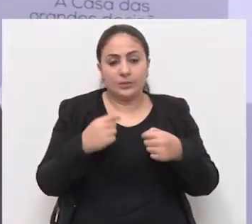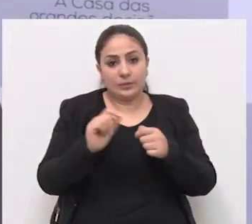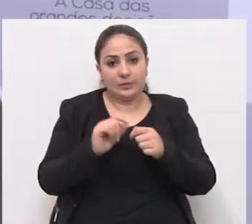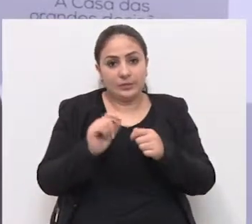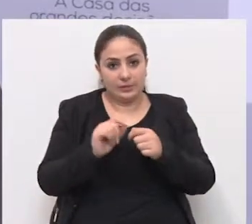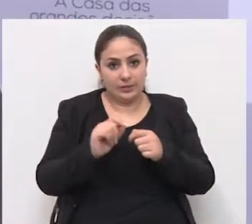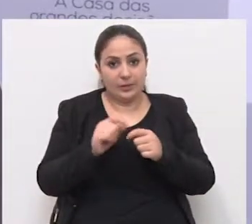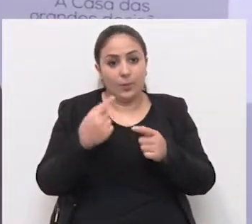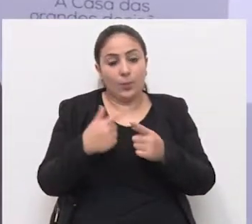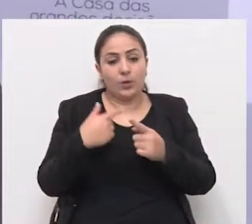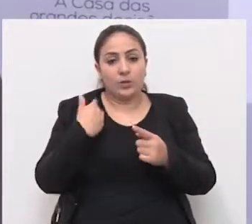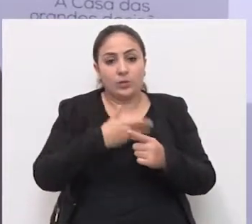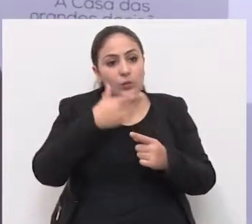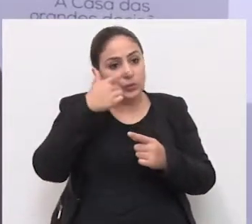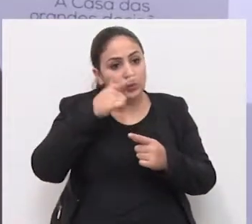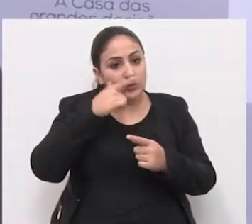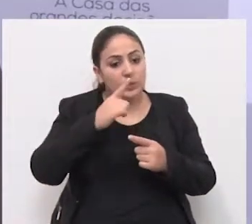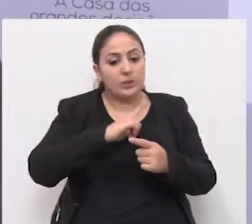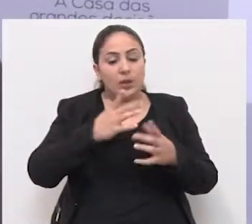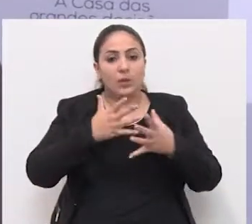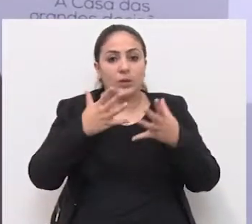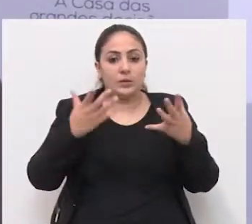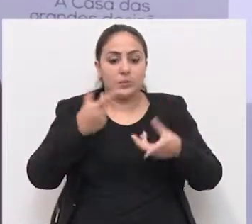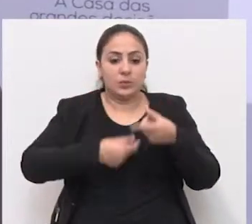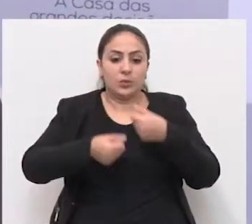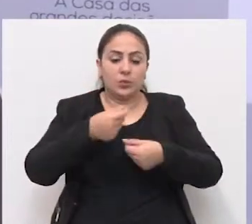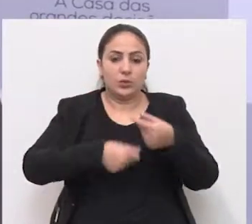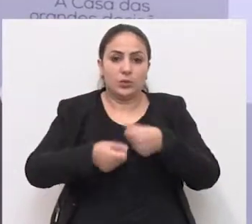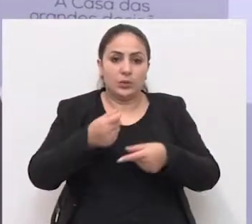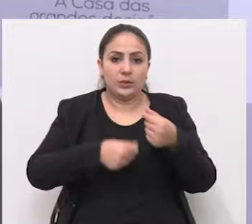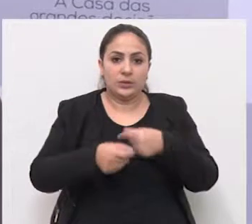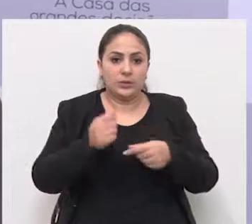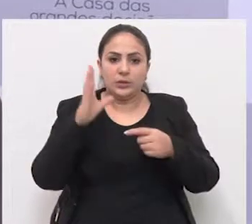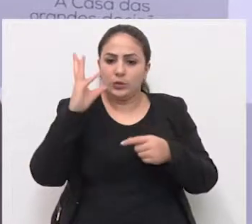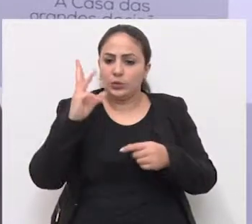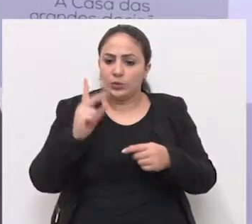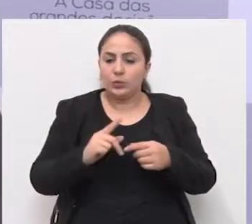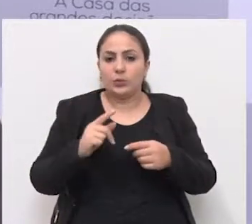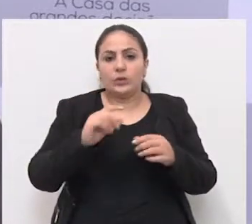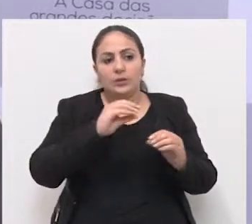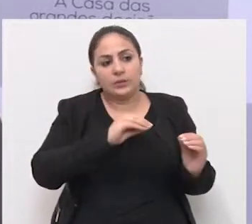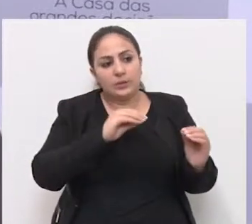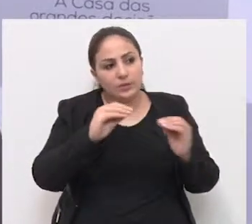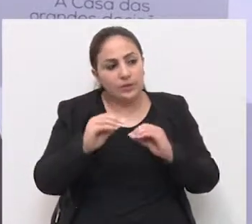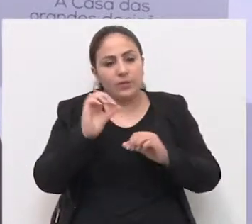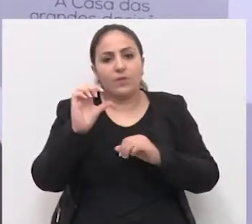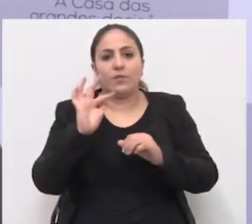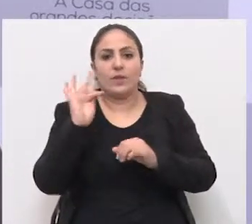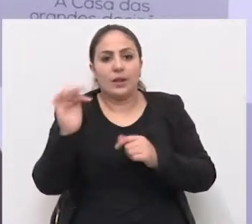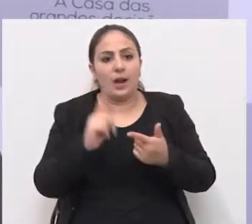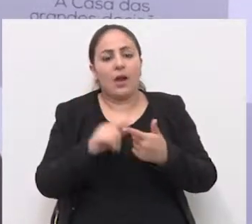nós temos que ser otimistas, que nós possamos ter um crescimento econômico nas